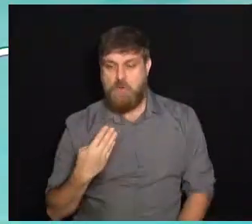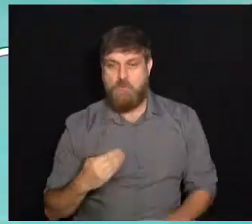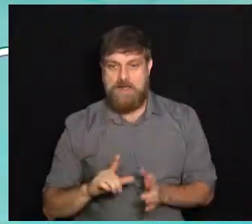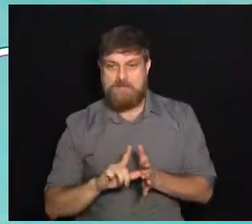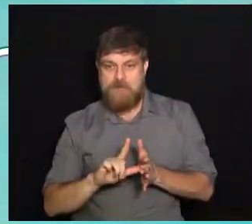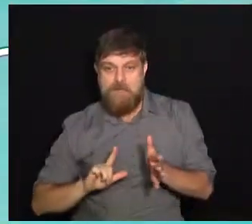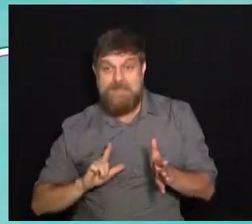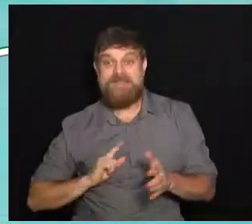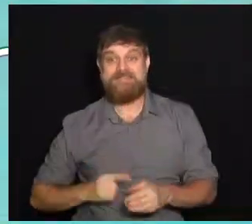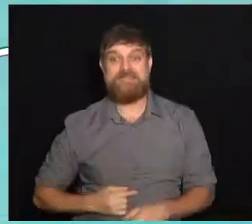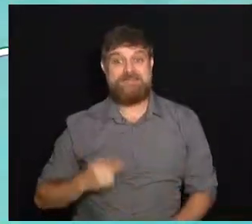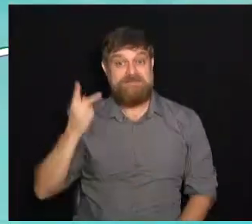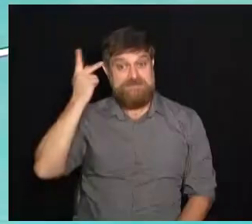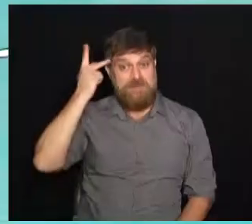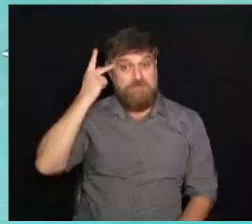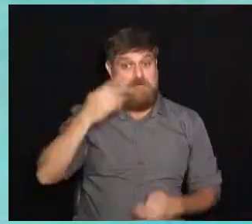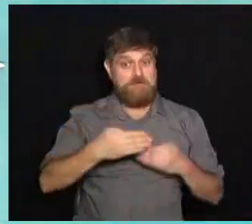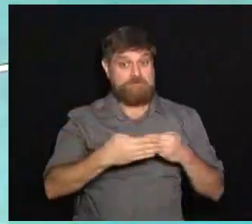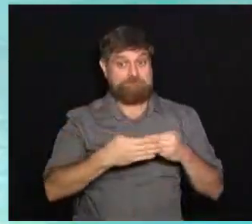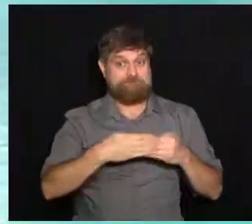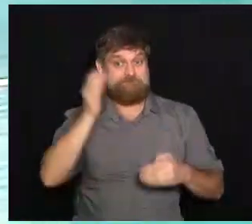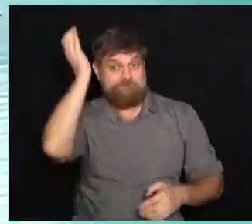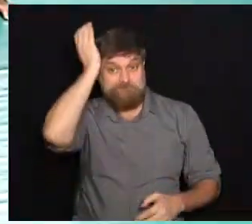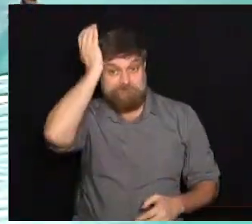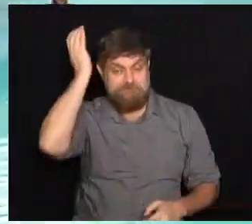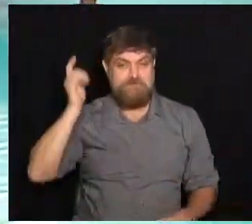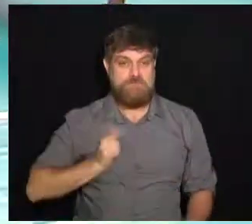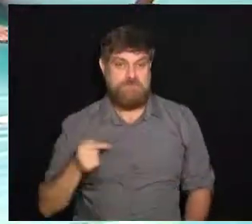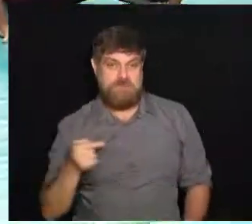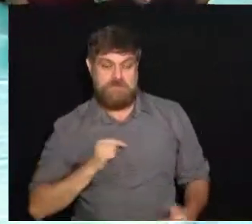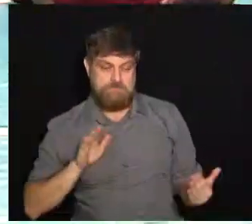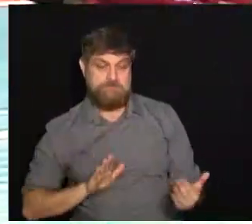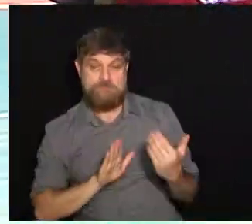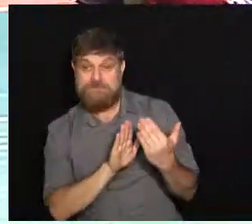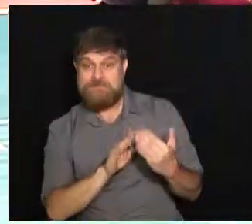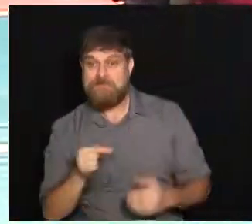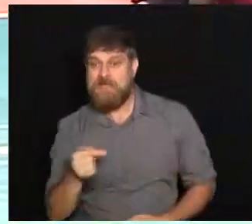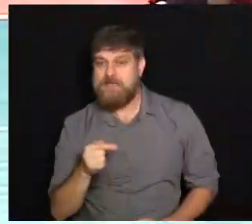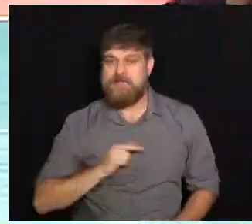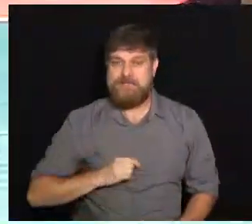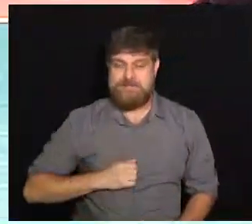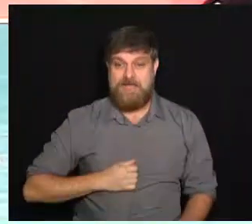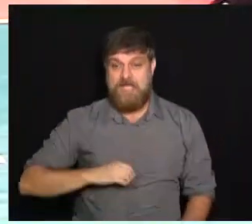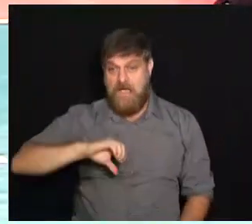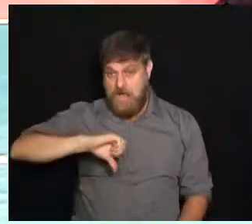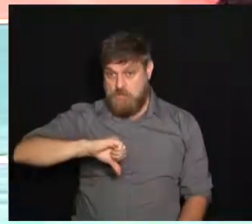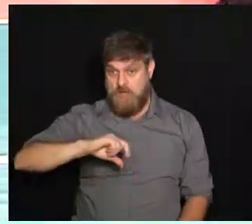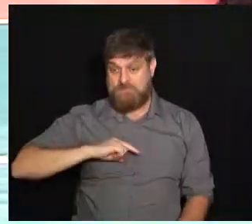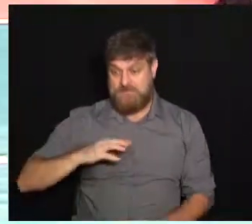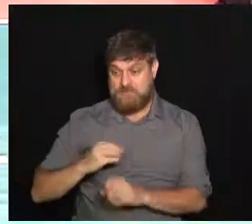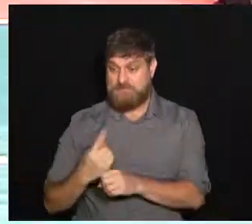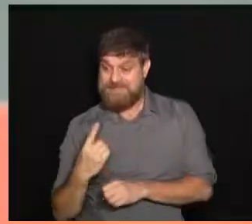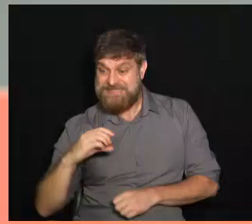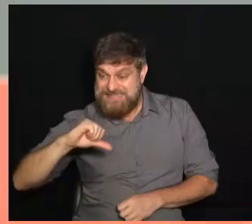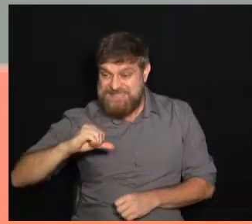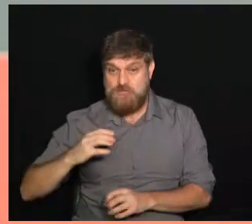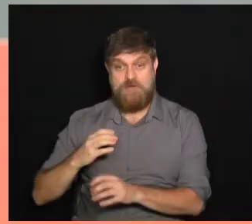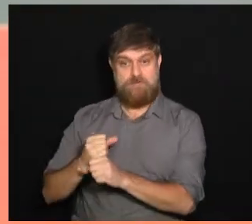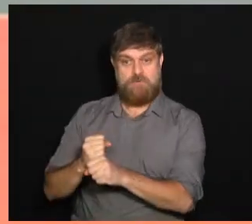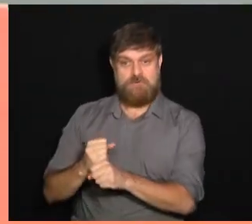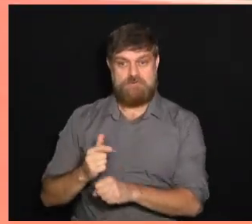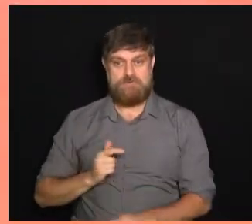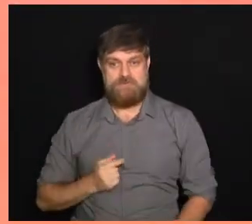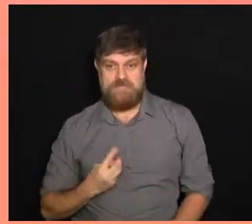da equipe paulistana. Já o adversário de logo mais é o nono colocado com 19 pontos,